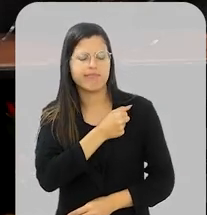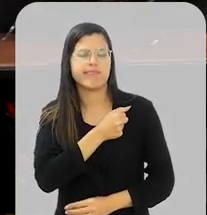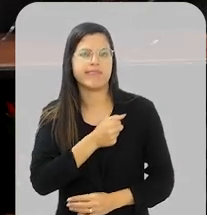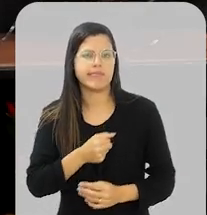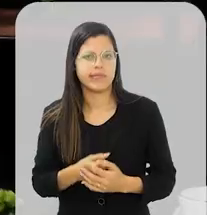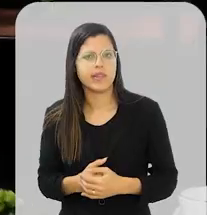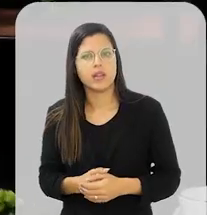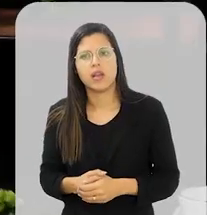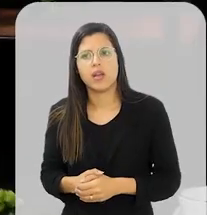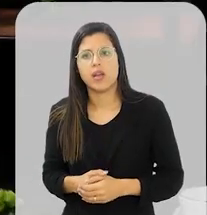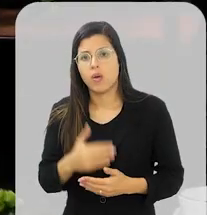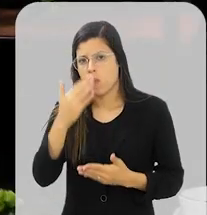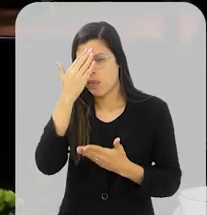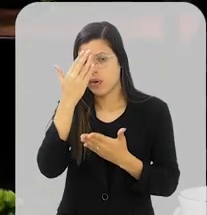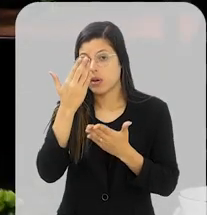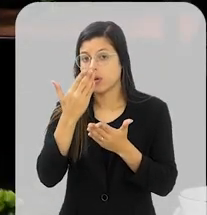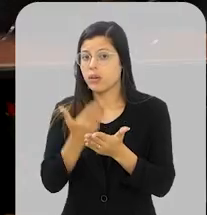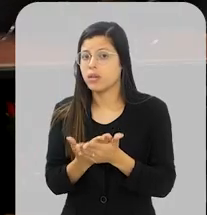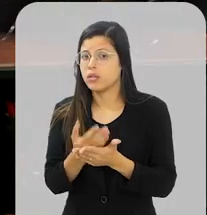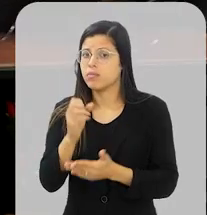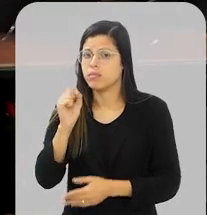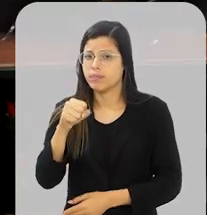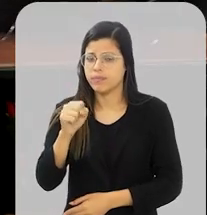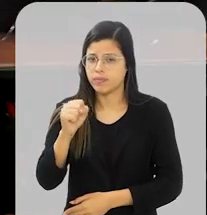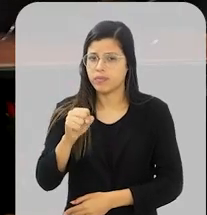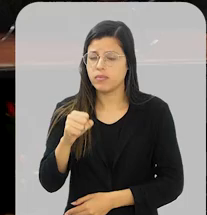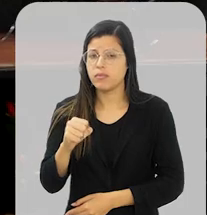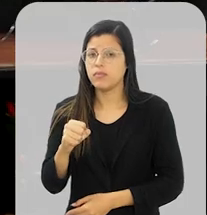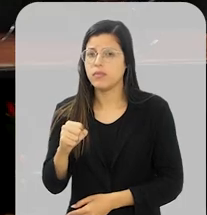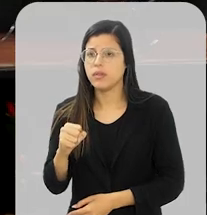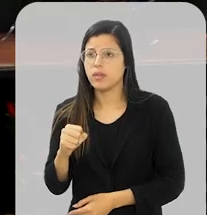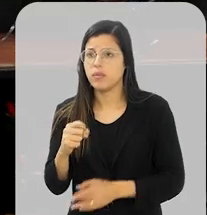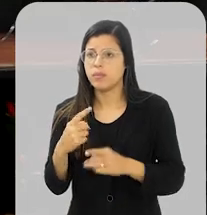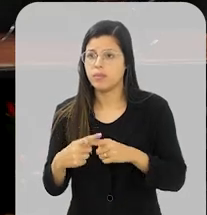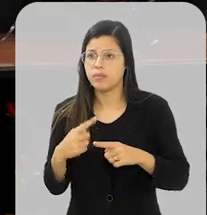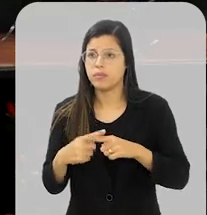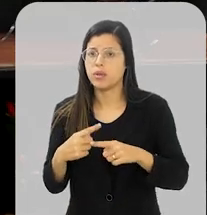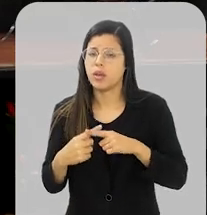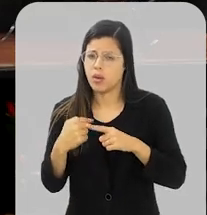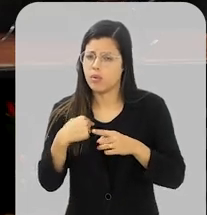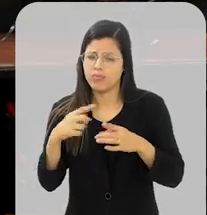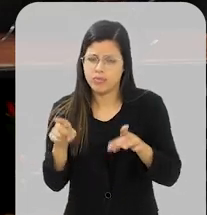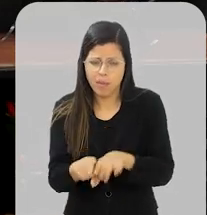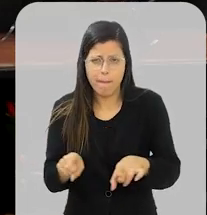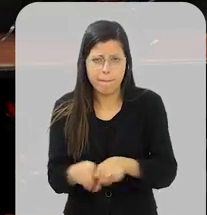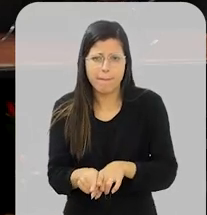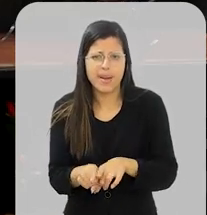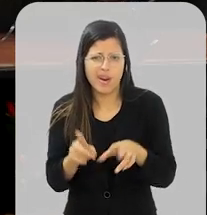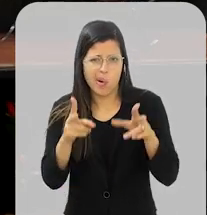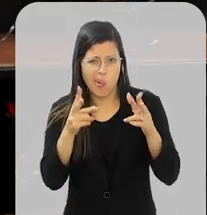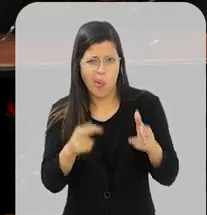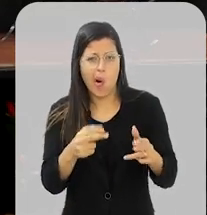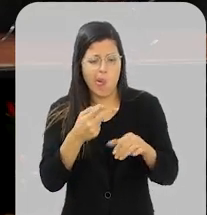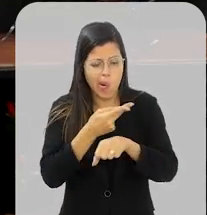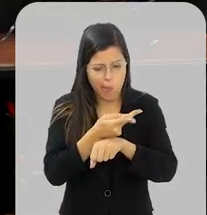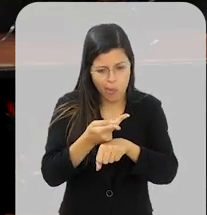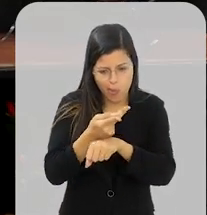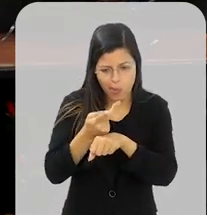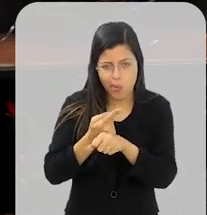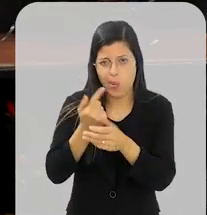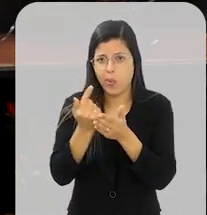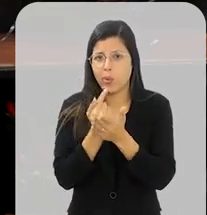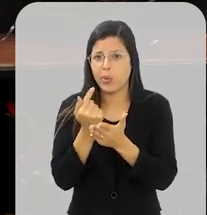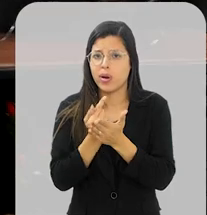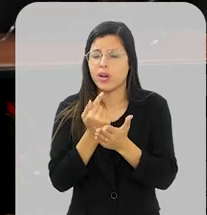É uma história muito linda. Muito bonita e eu acredito que sim, porque eu sou uma que sou assim. Eu procuro